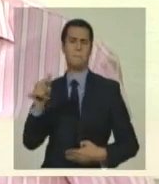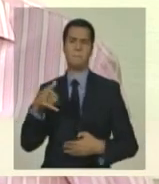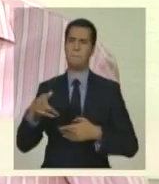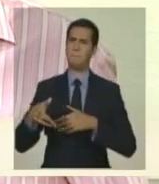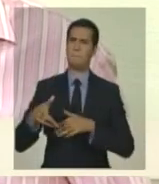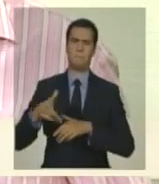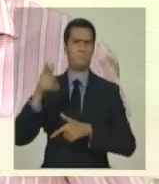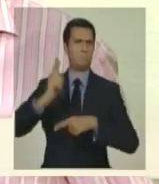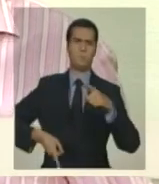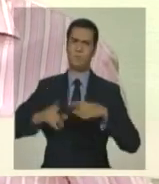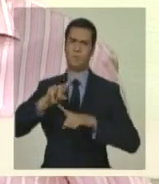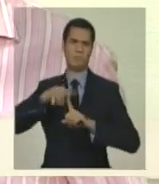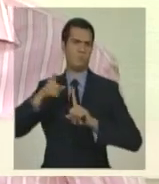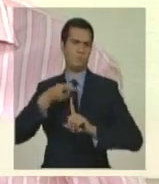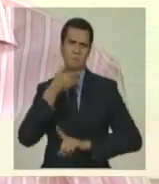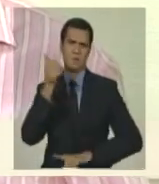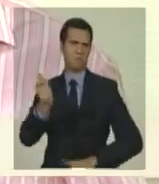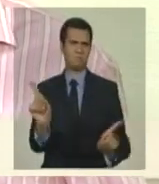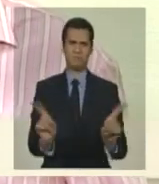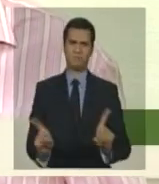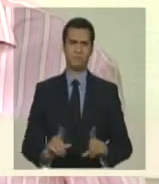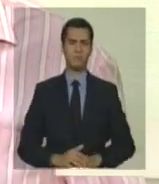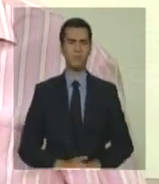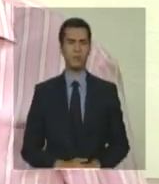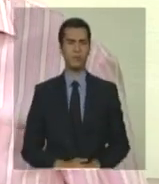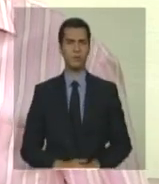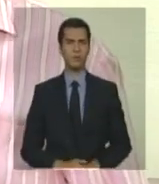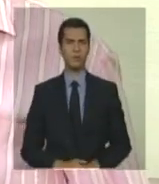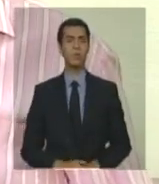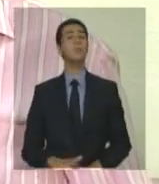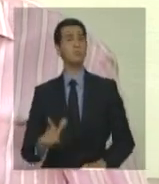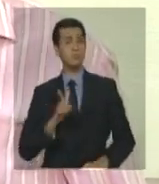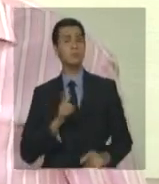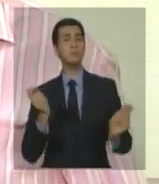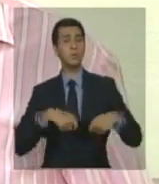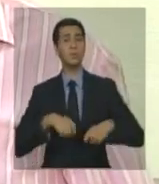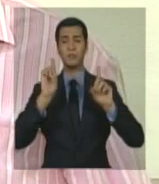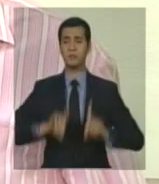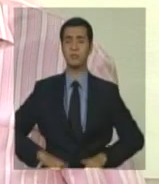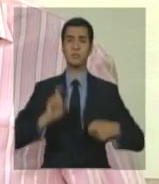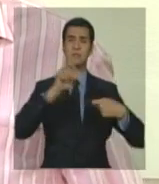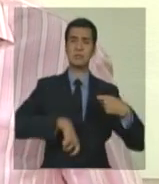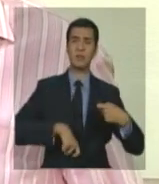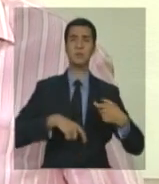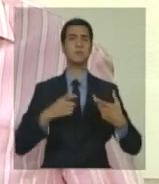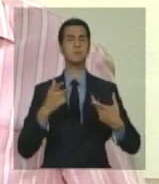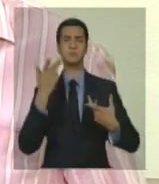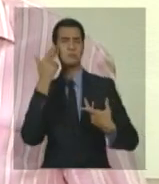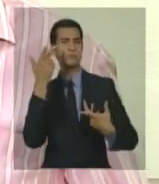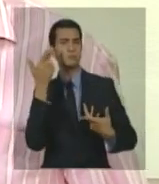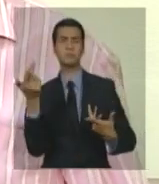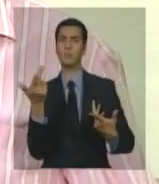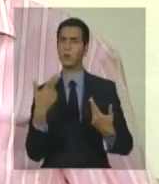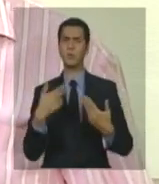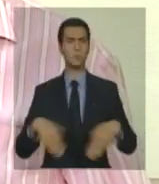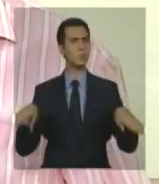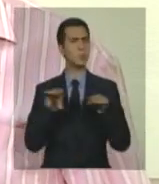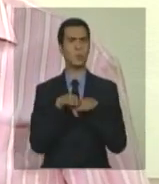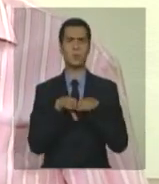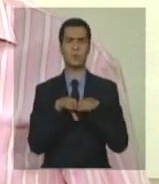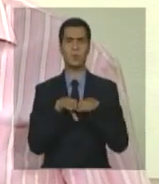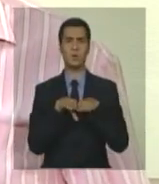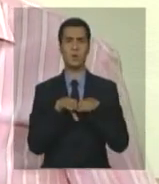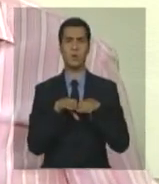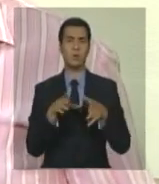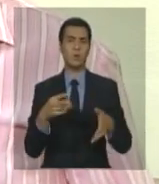beber, descansar, né, você tem o sexo também. Ele não é nem mais importante, nem menos importante. Ele tem a sua importância. Então ele não